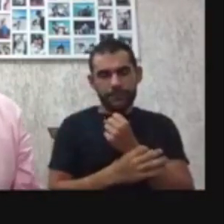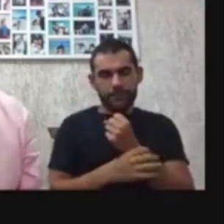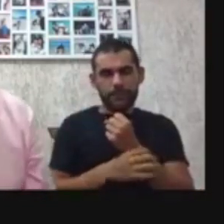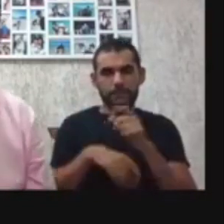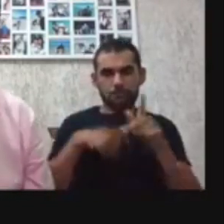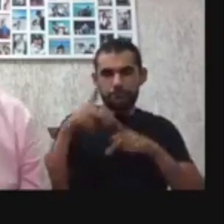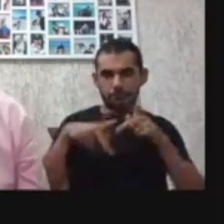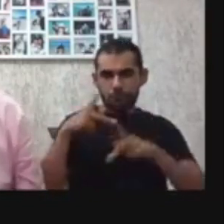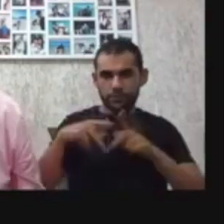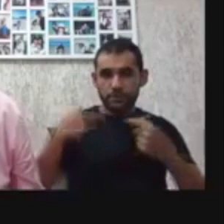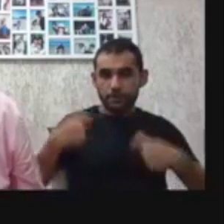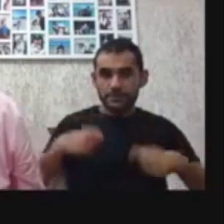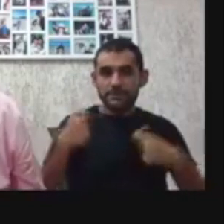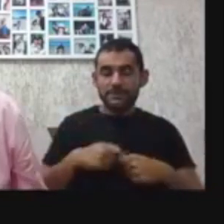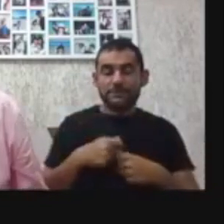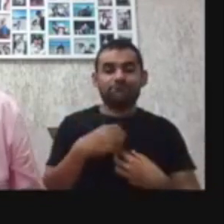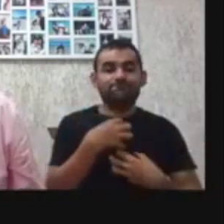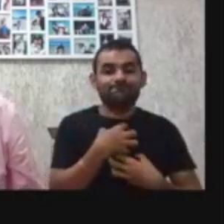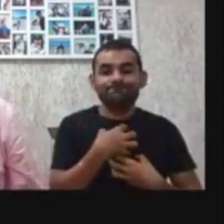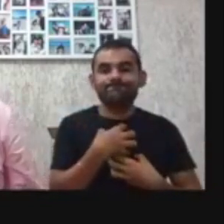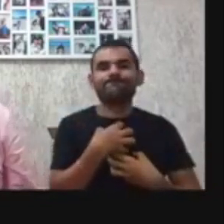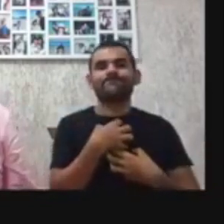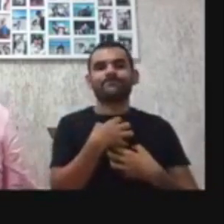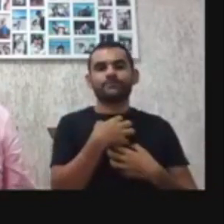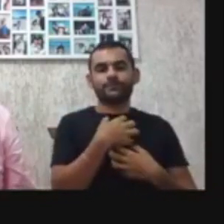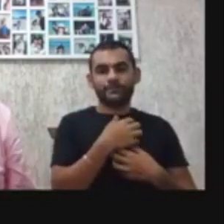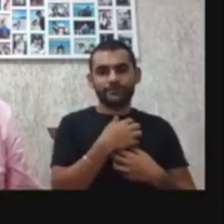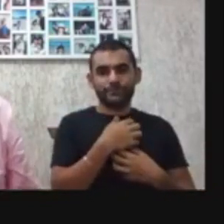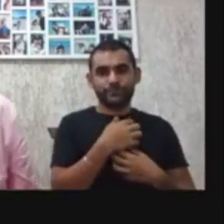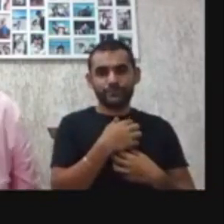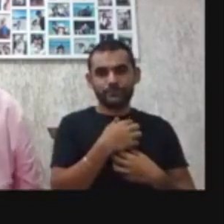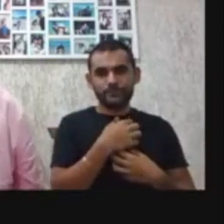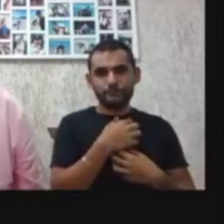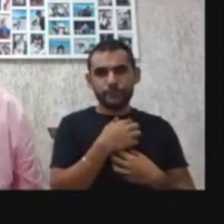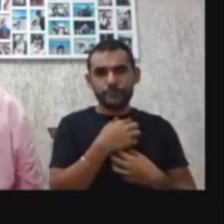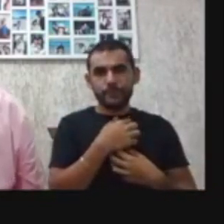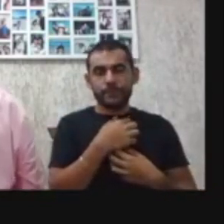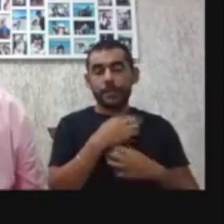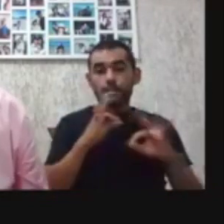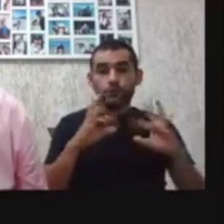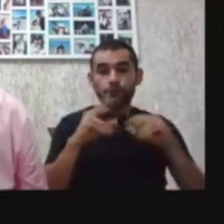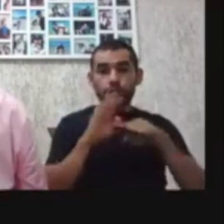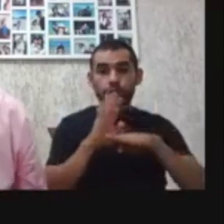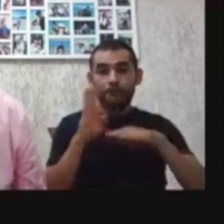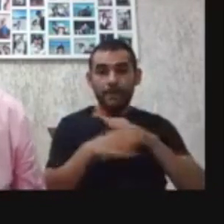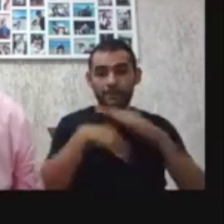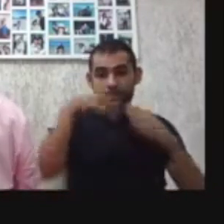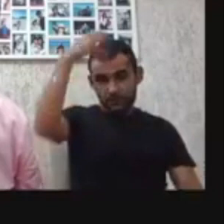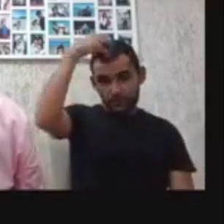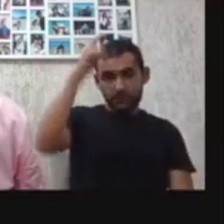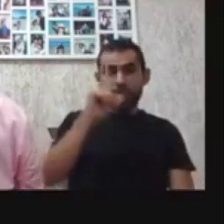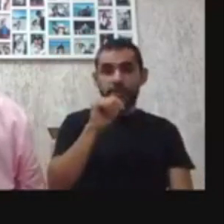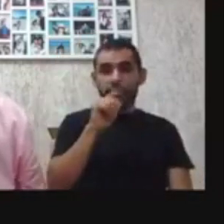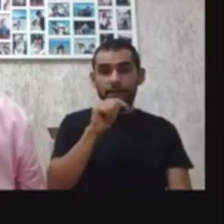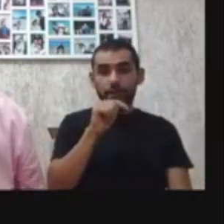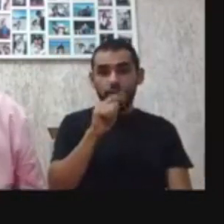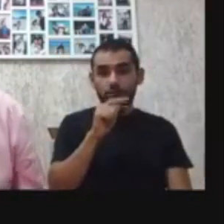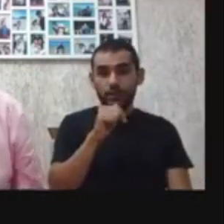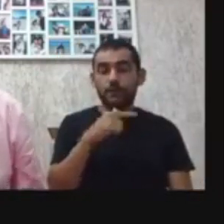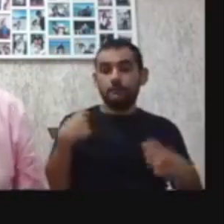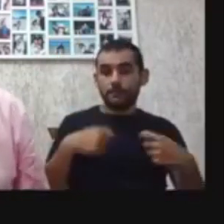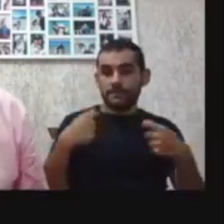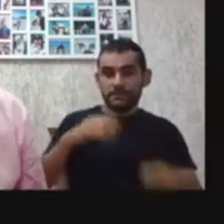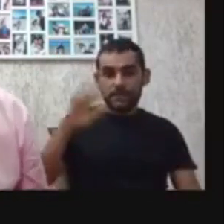precisa, como que está incomodando muito todos os bairros de São João del Rei, a questão da água precisa ser